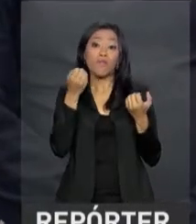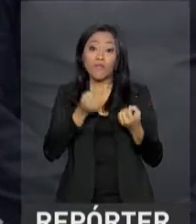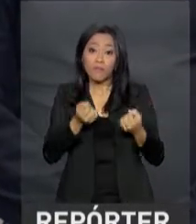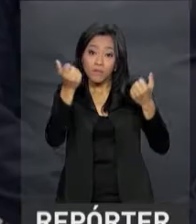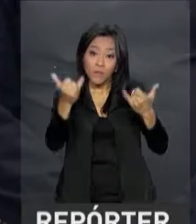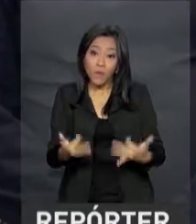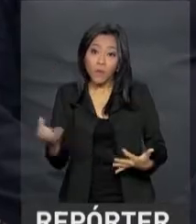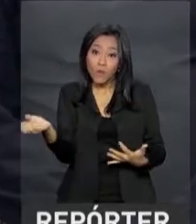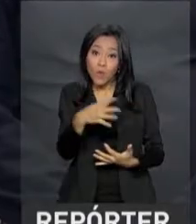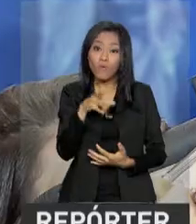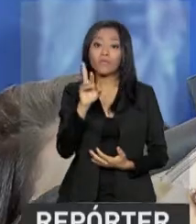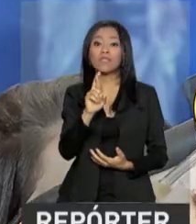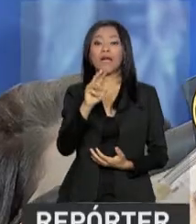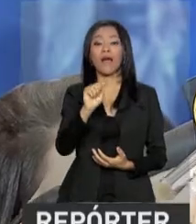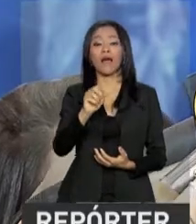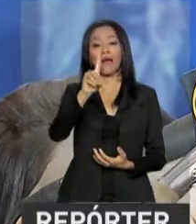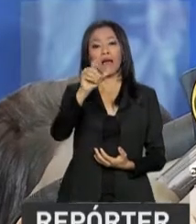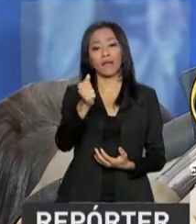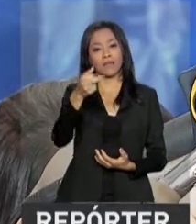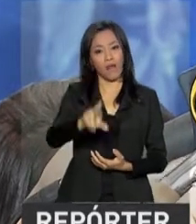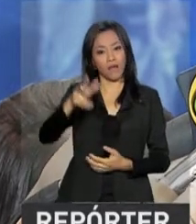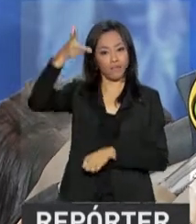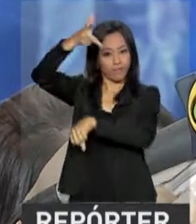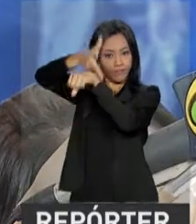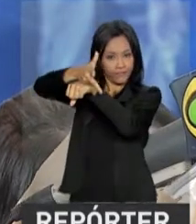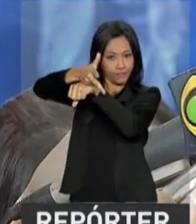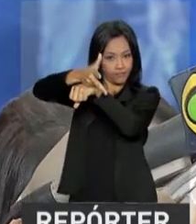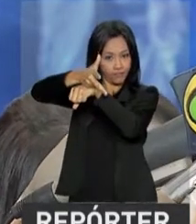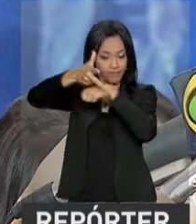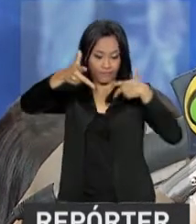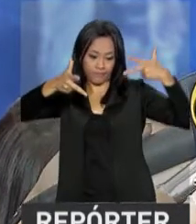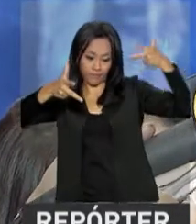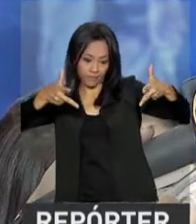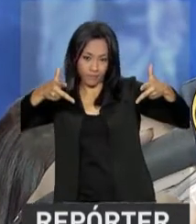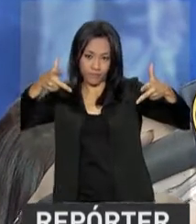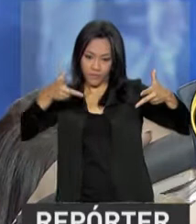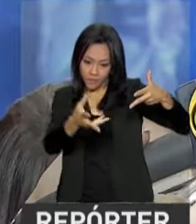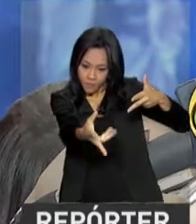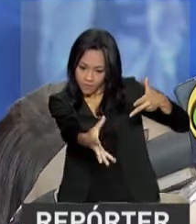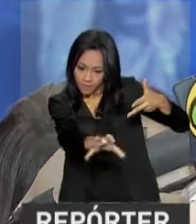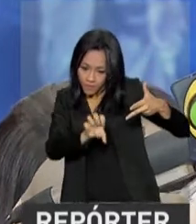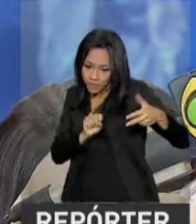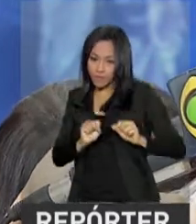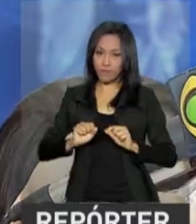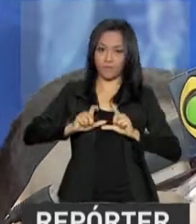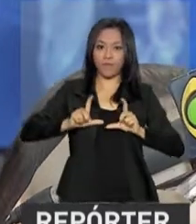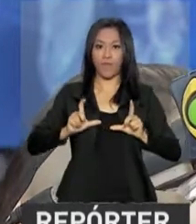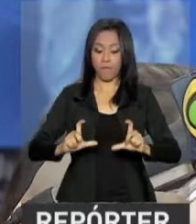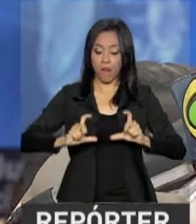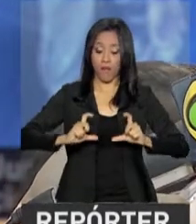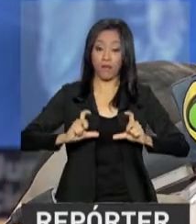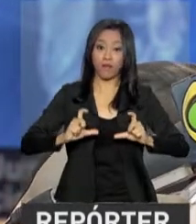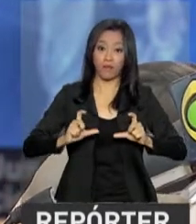programa alerta brasil são câmeras que monitoram e que registram as placas lêem as placas de todos os